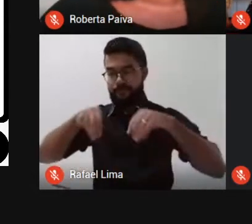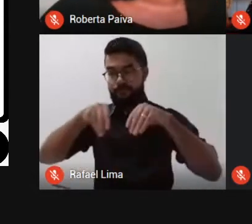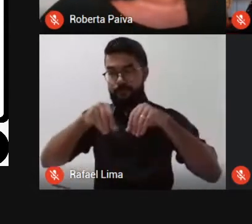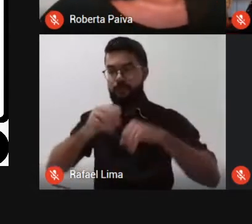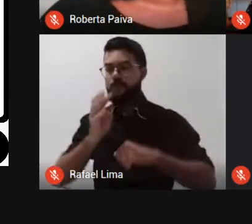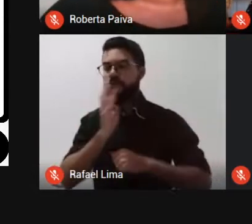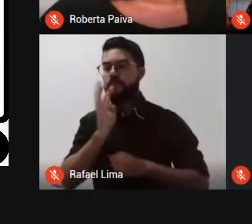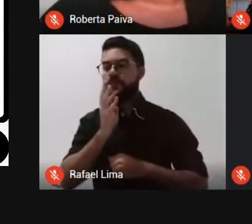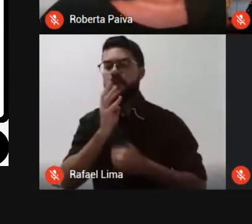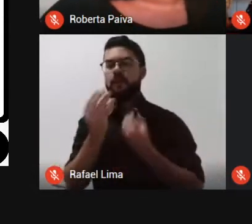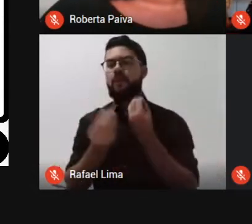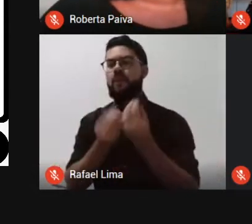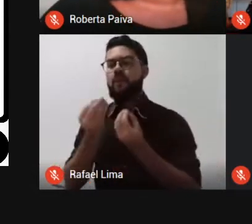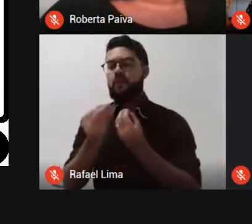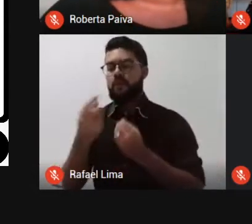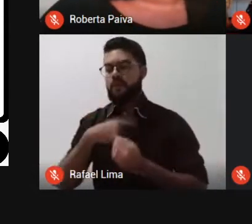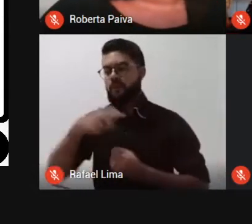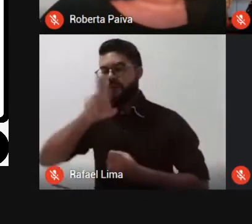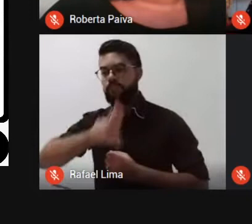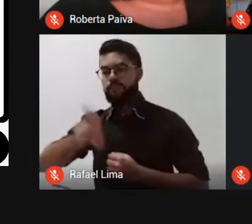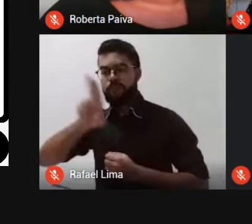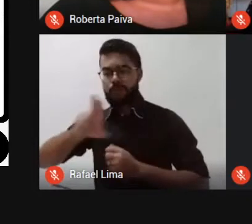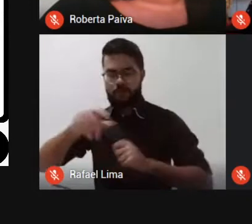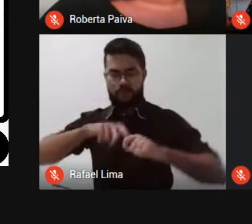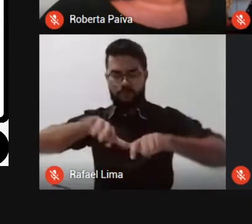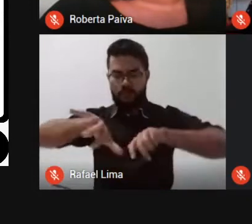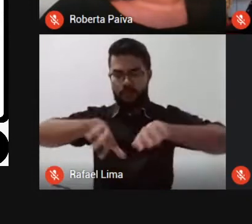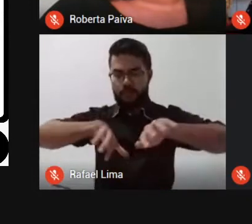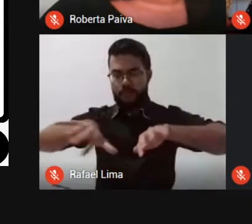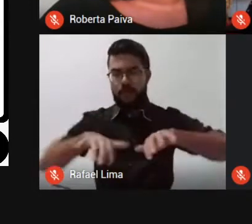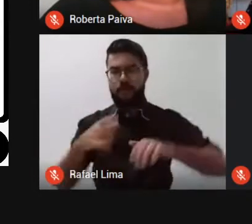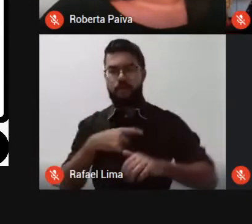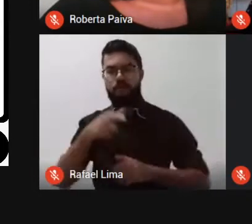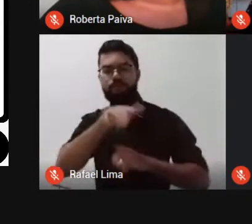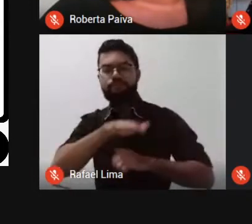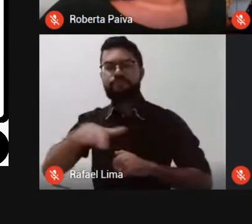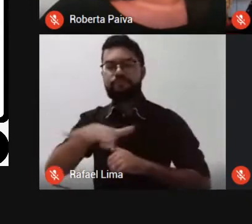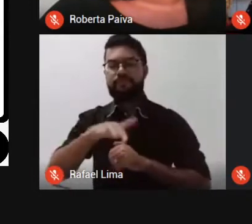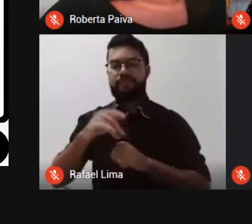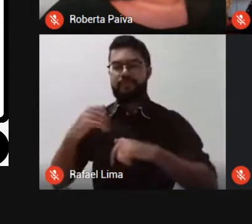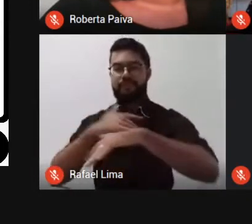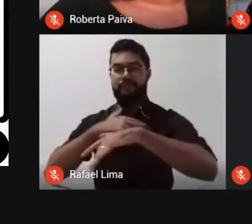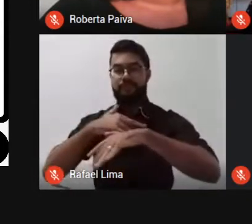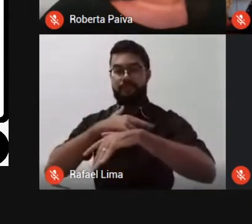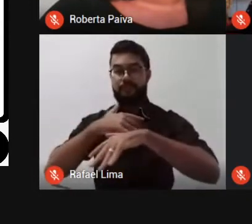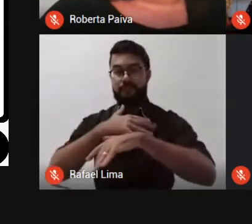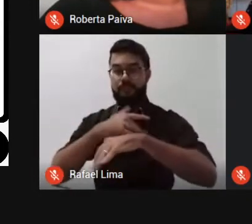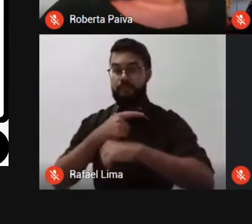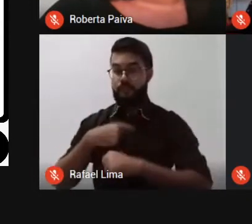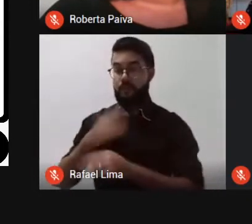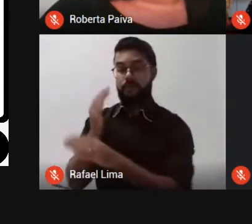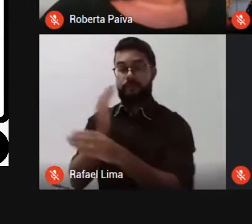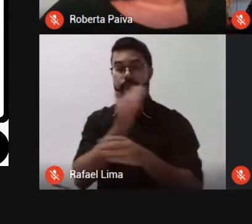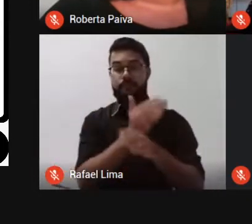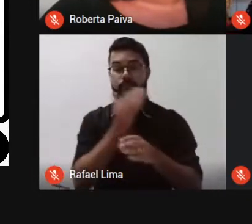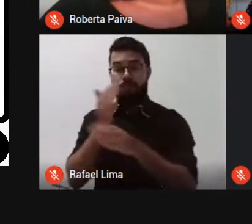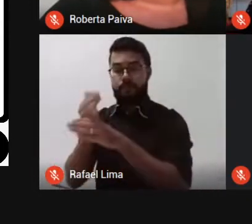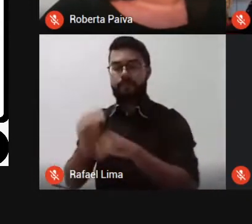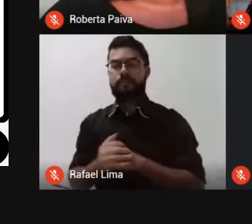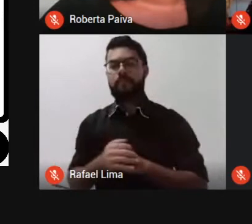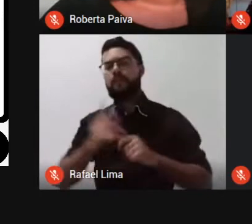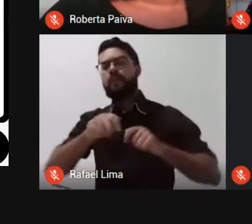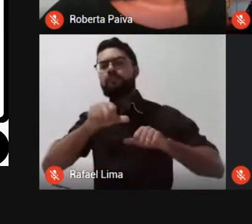automaticamente aplica os afastamentos da zona urbana que foi identificada. E aí eu posso fazer variações